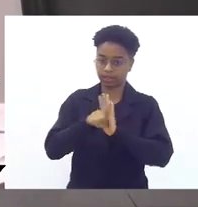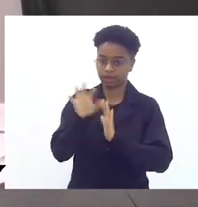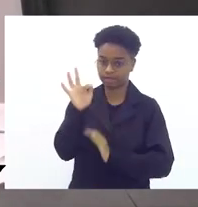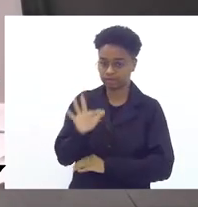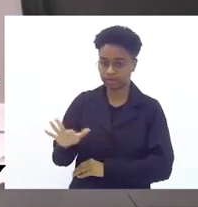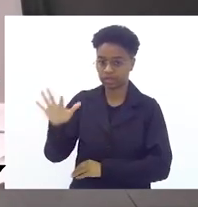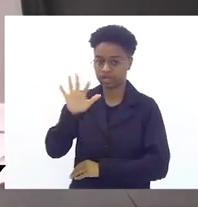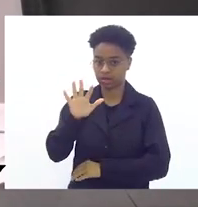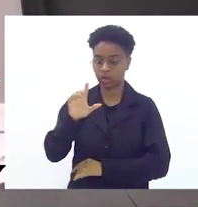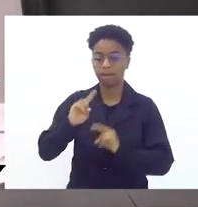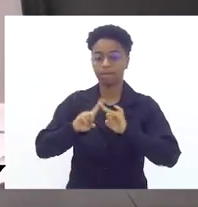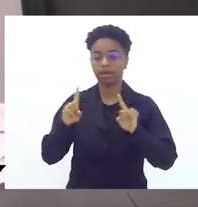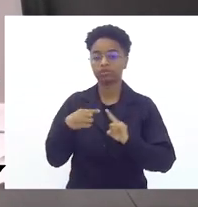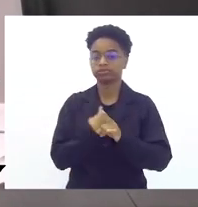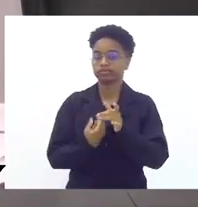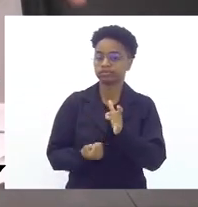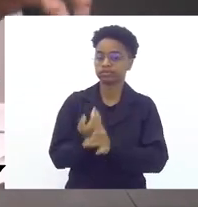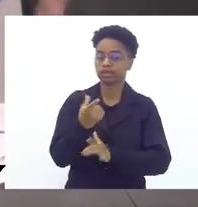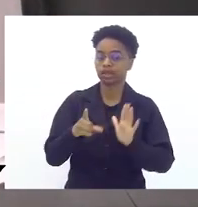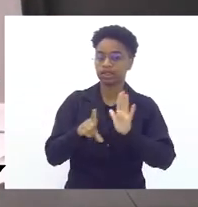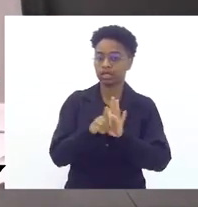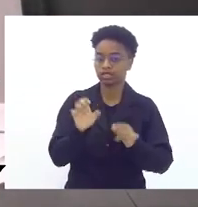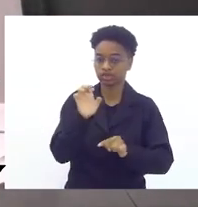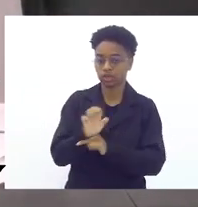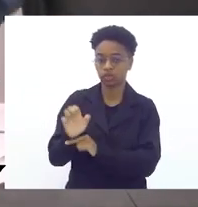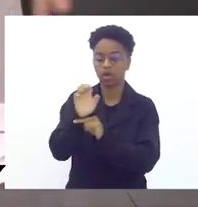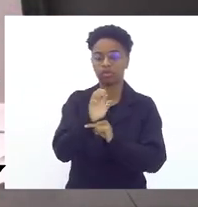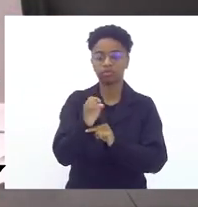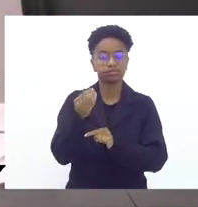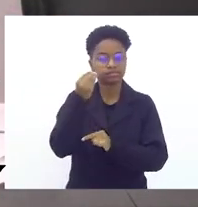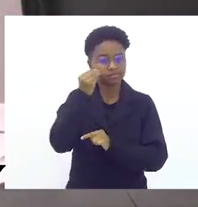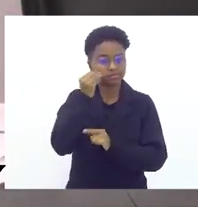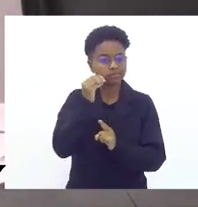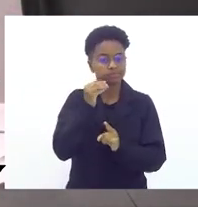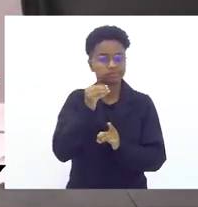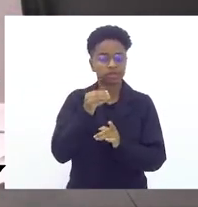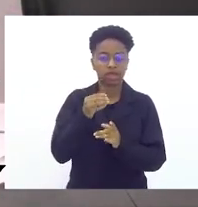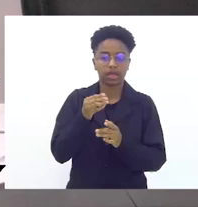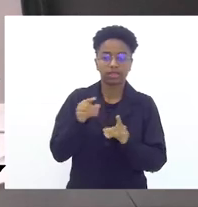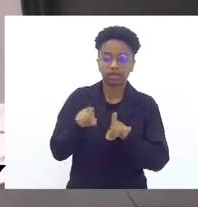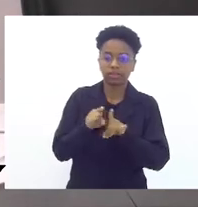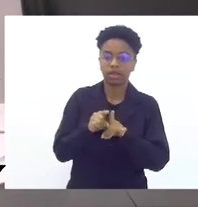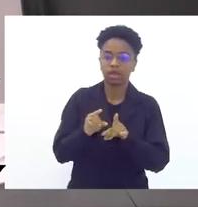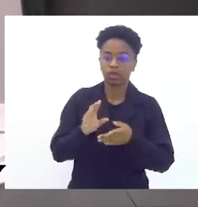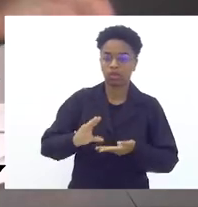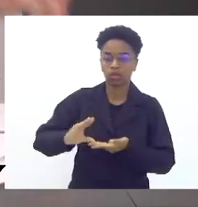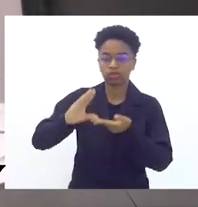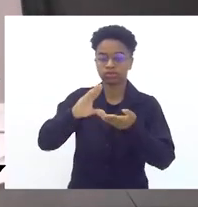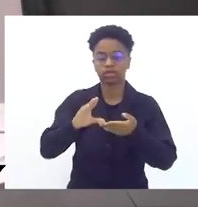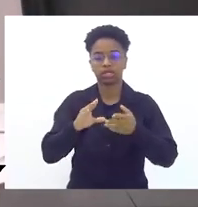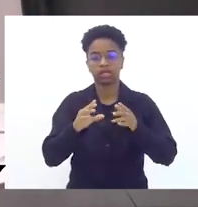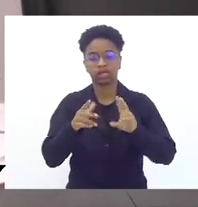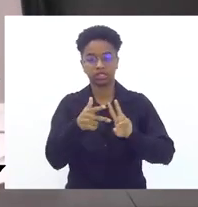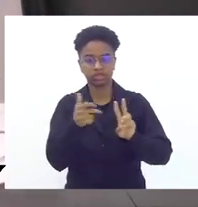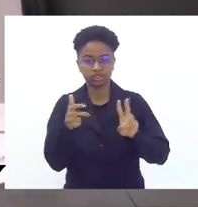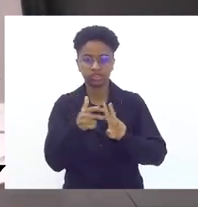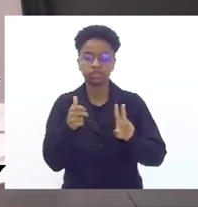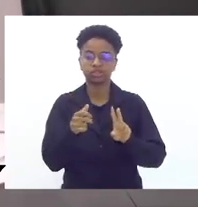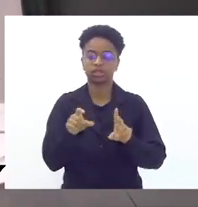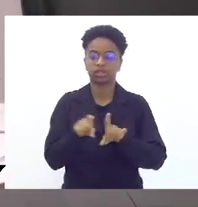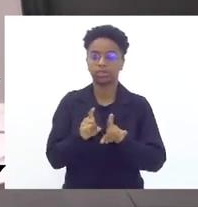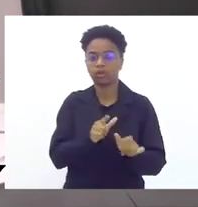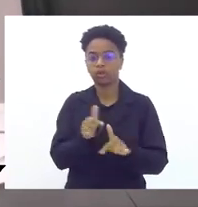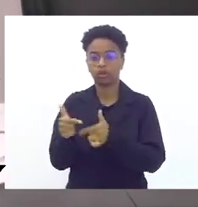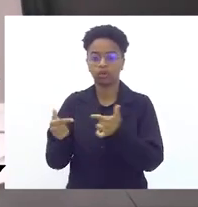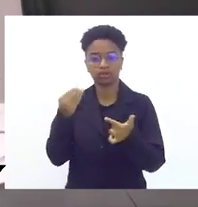pegou uma lei estadual apertando mais colocando inclusive o conselho indígena e em vários outros para fazer